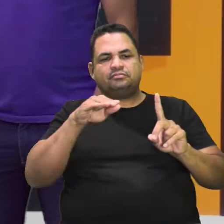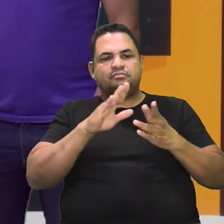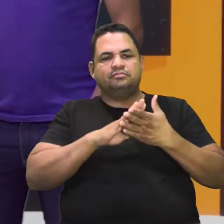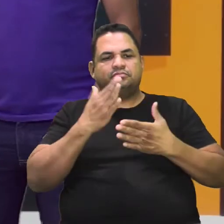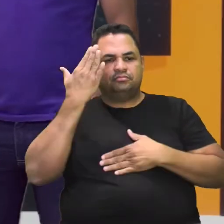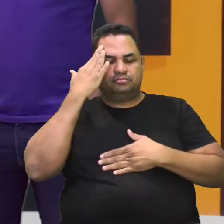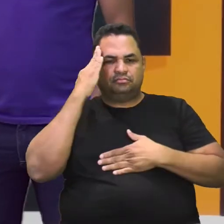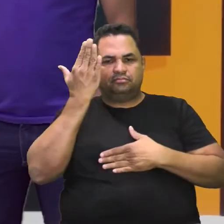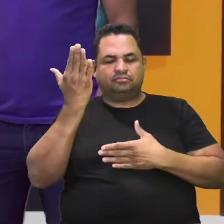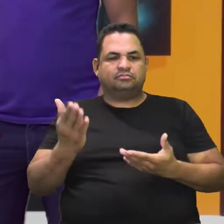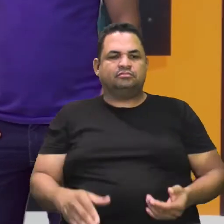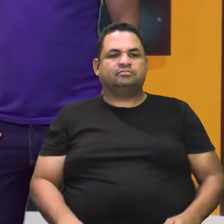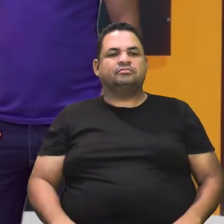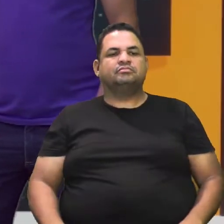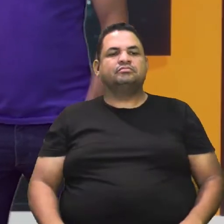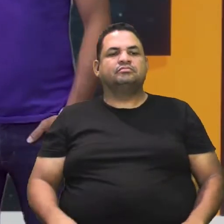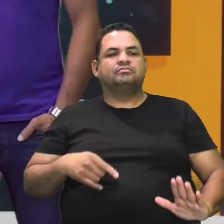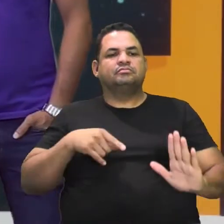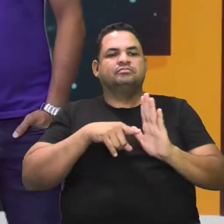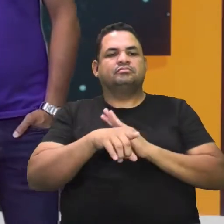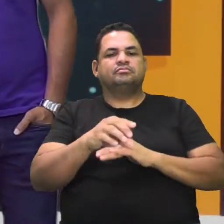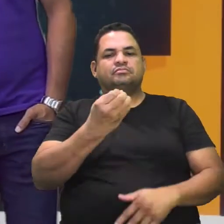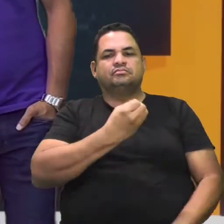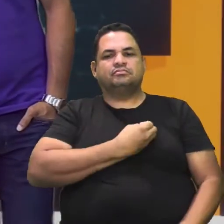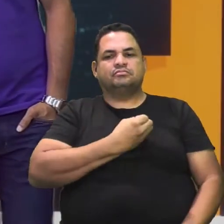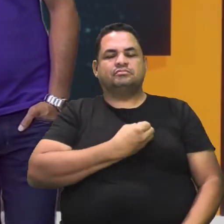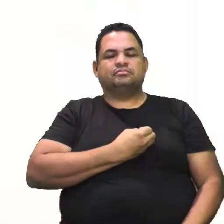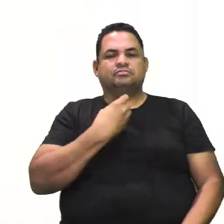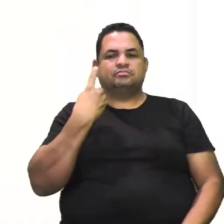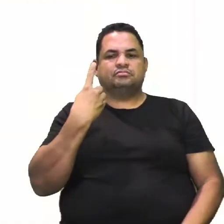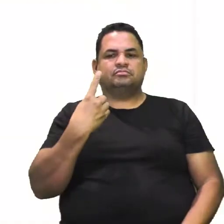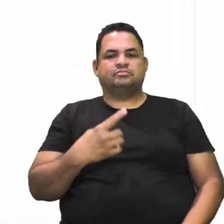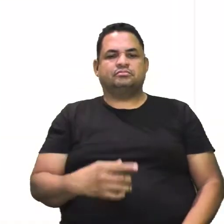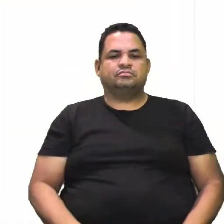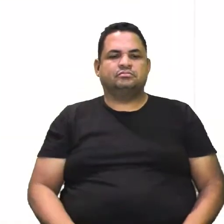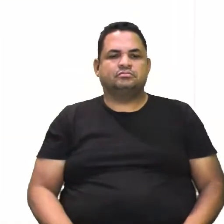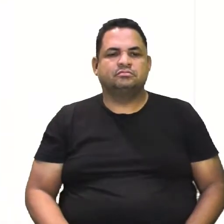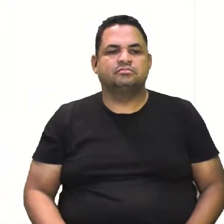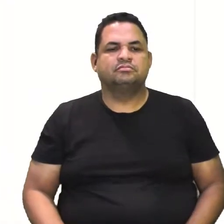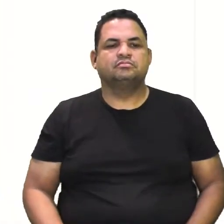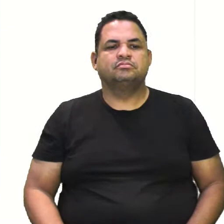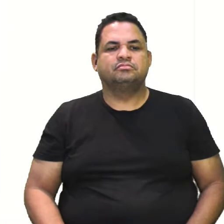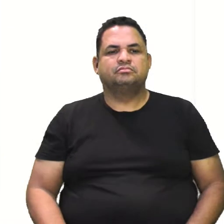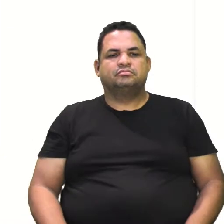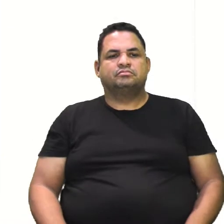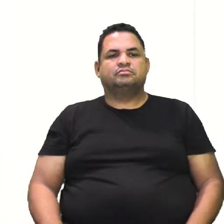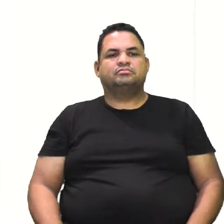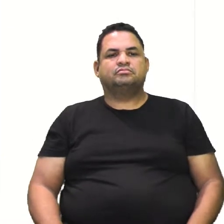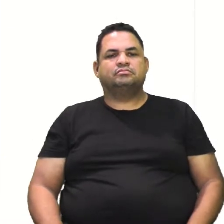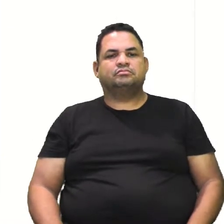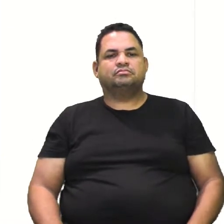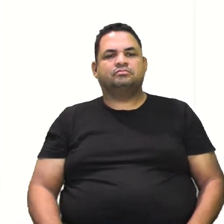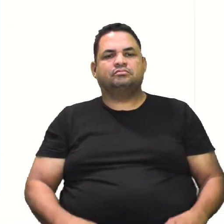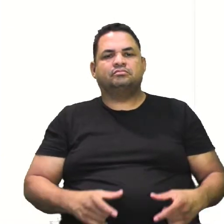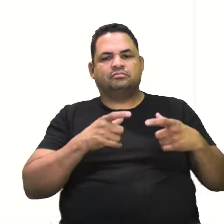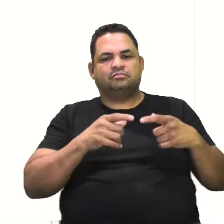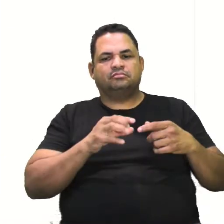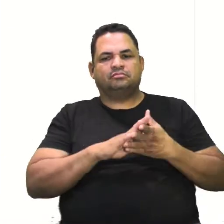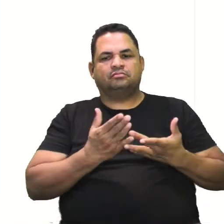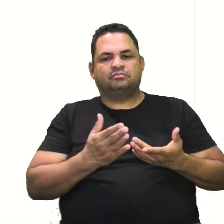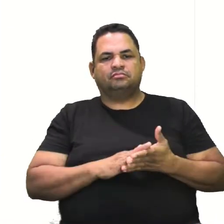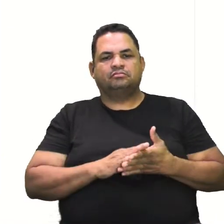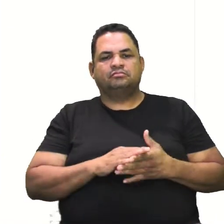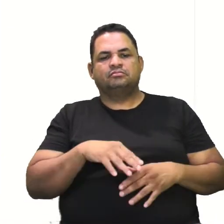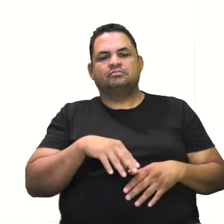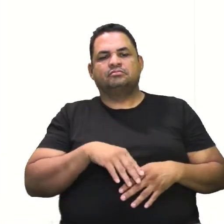o que você entende disso. Vamos lá? Então, pergunta de número 1, na telinha. A posição